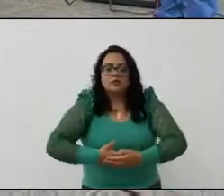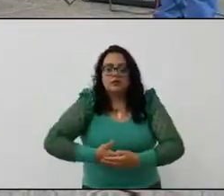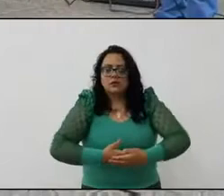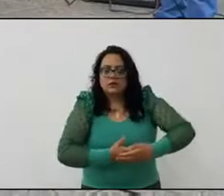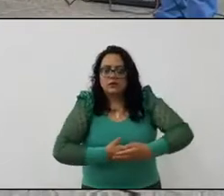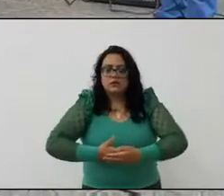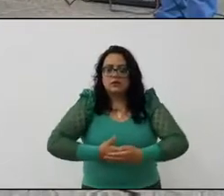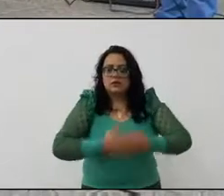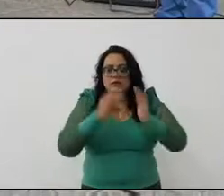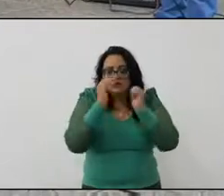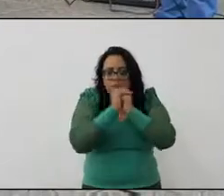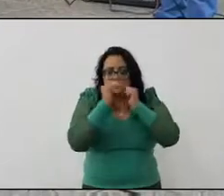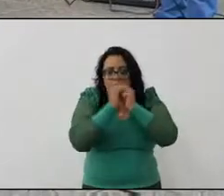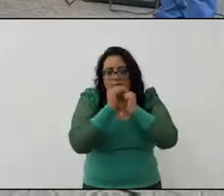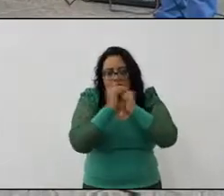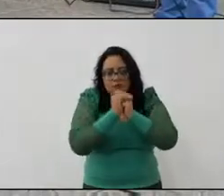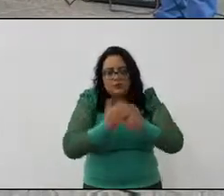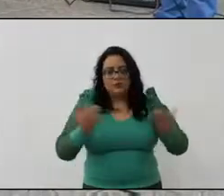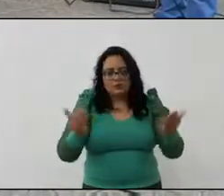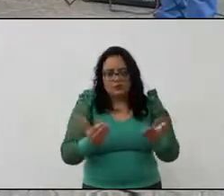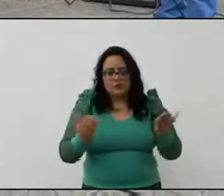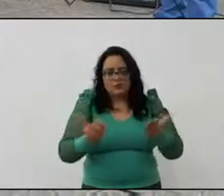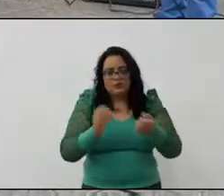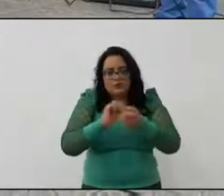noite. Glória a Jesus.